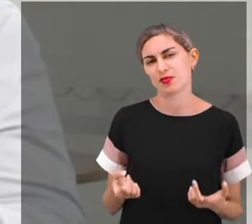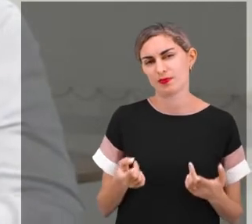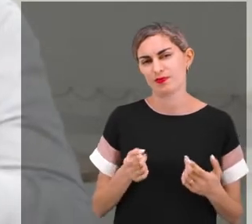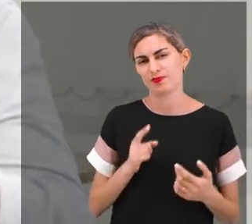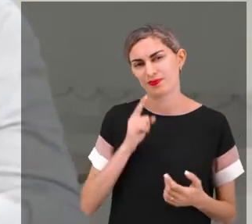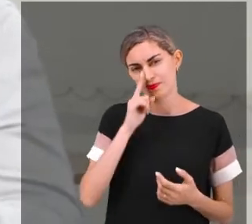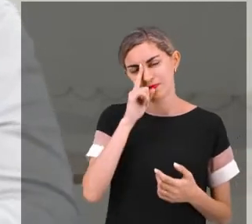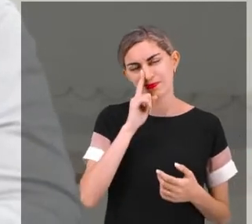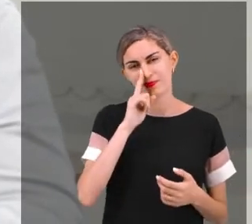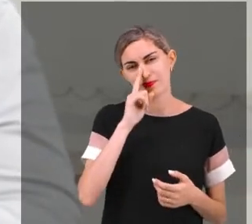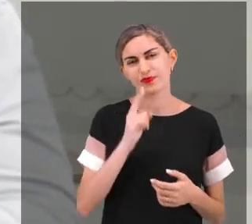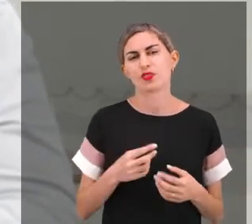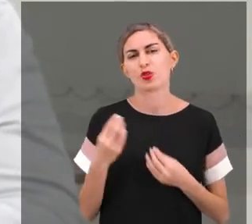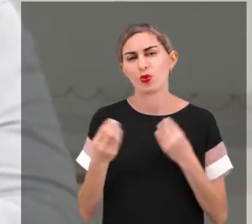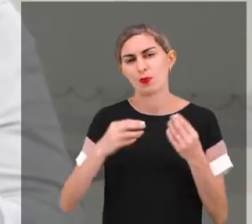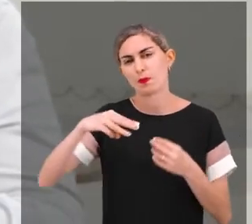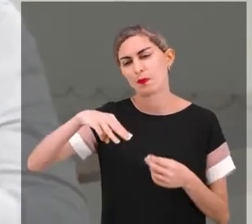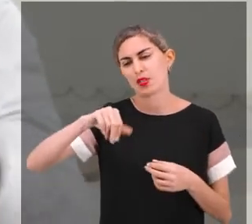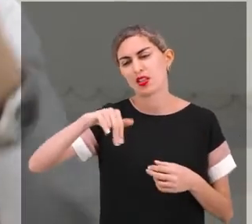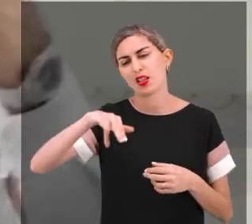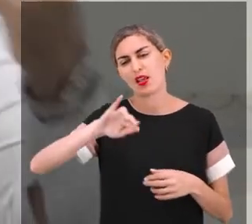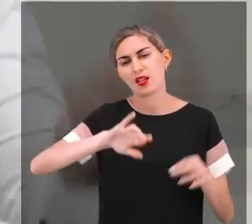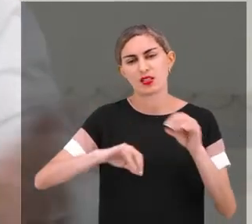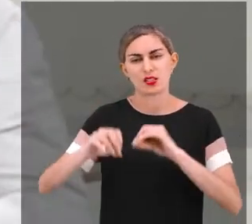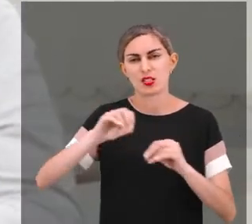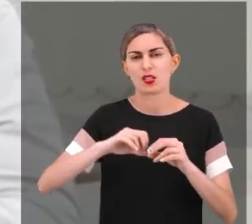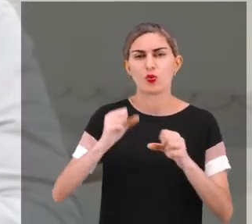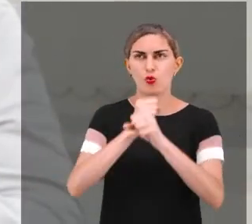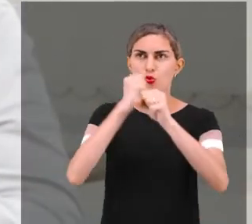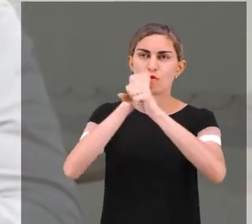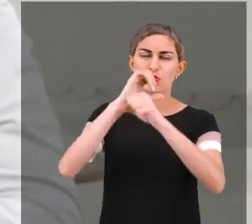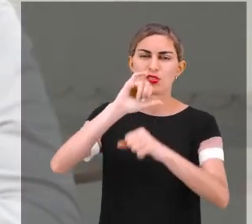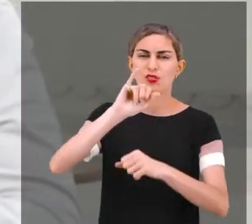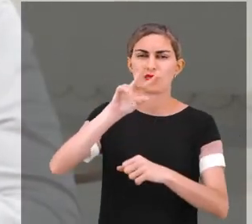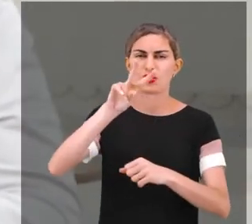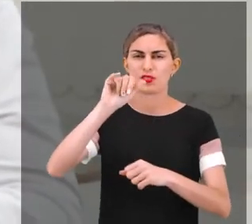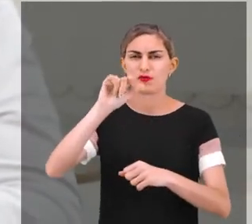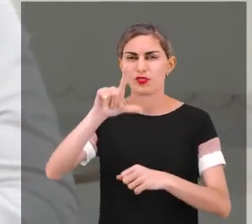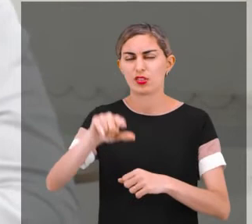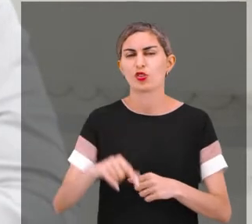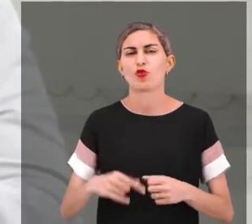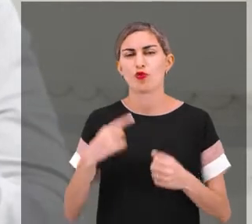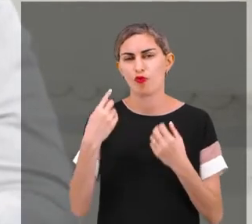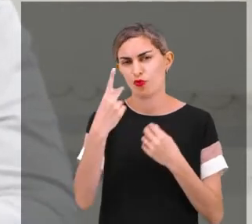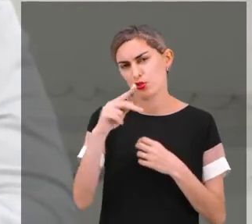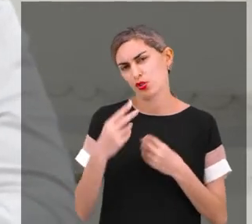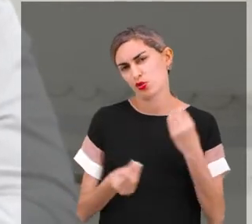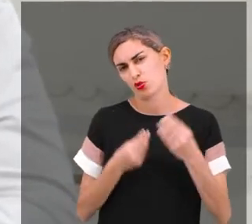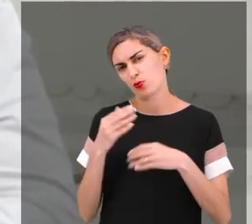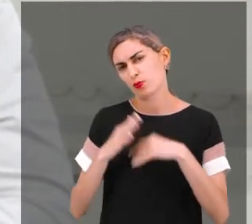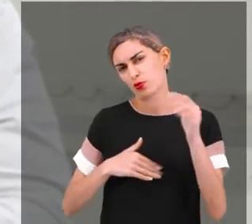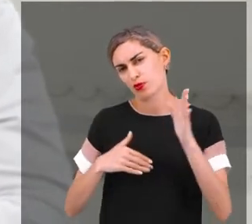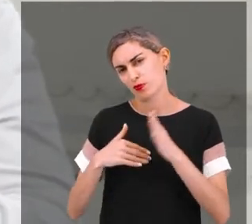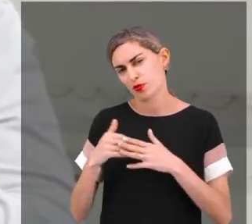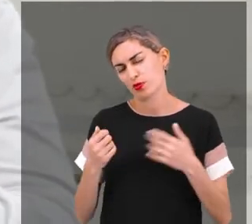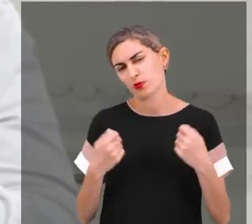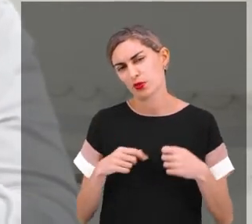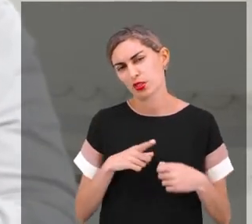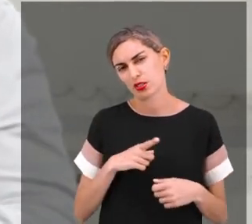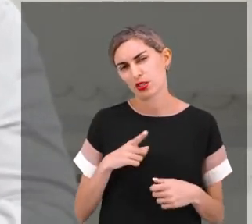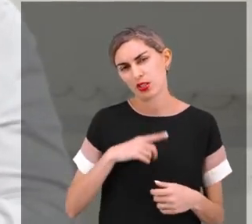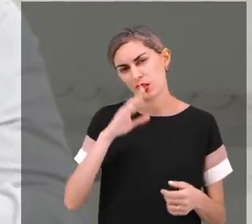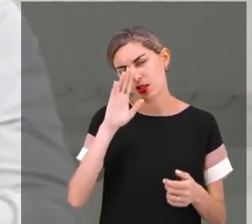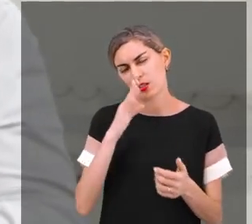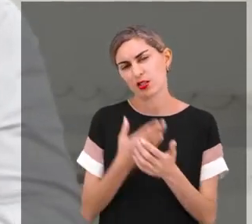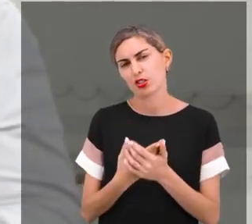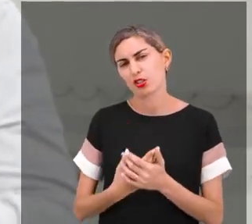atividade, tem outras atividades também, como a mineração, como construção civil. E vocês, como profissionais, vocês têm que